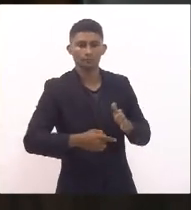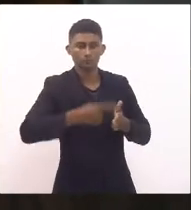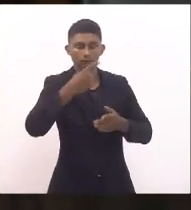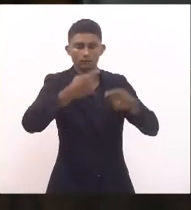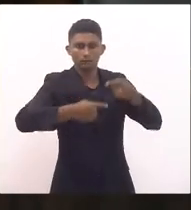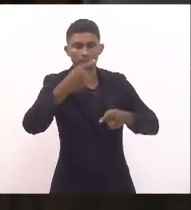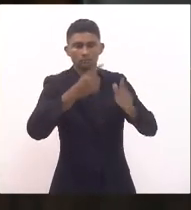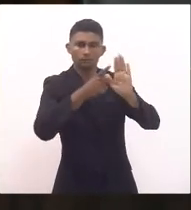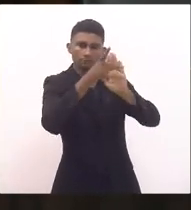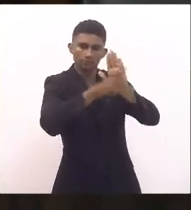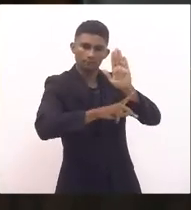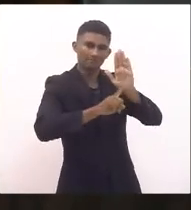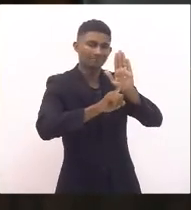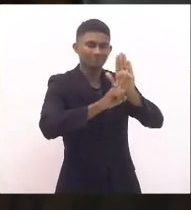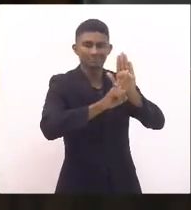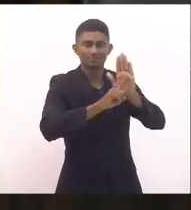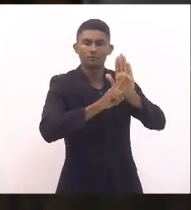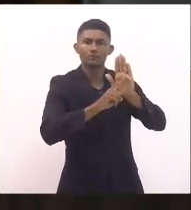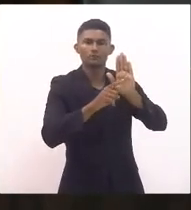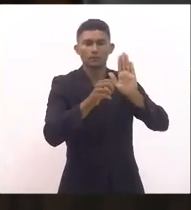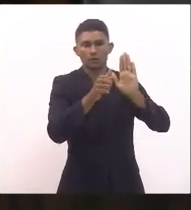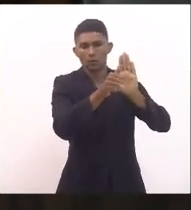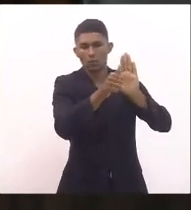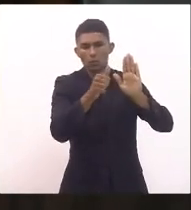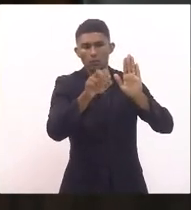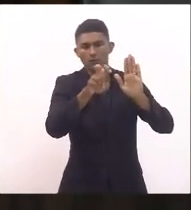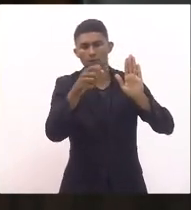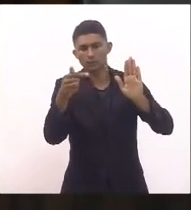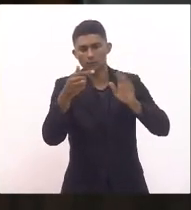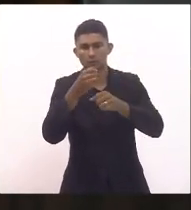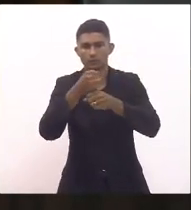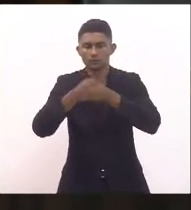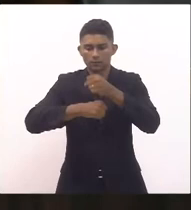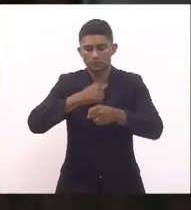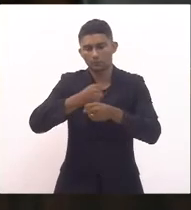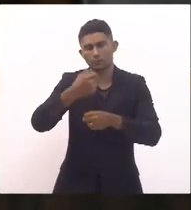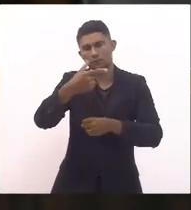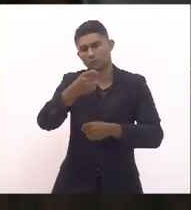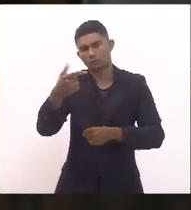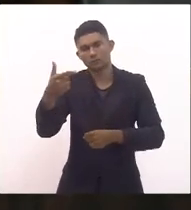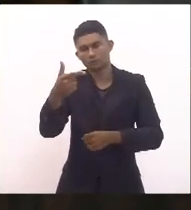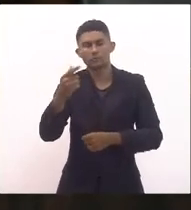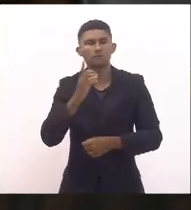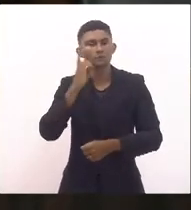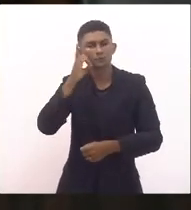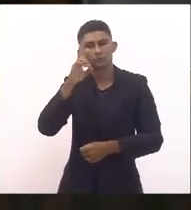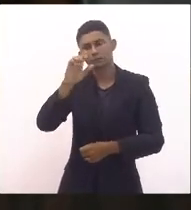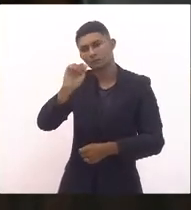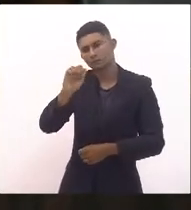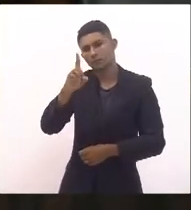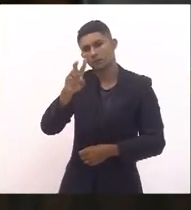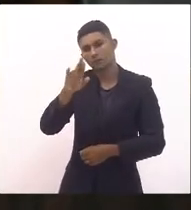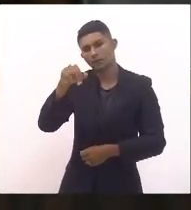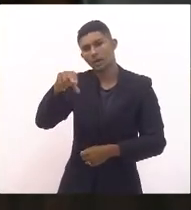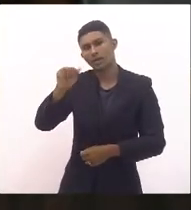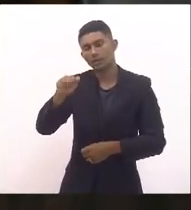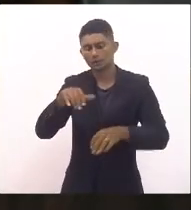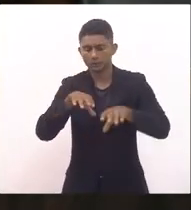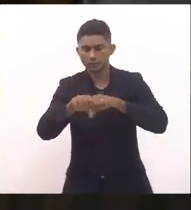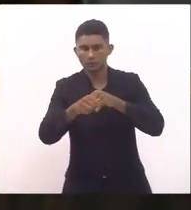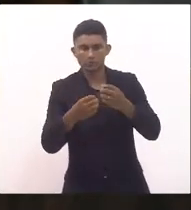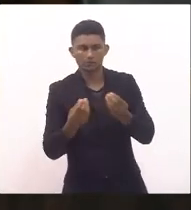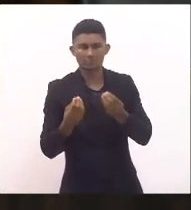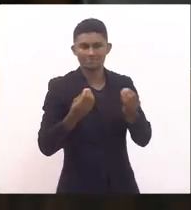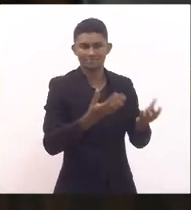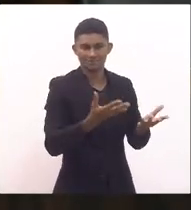projeto de resolução número 1157 de 22, de autoria da deputada Adriana Baltazar, que concede o título de benemérito do Estado